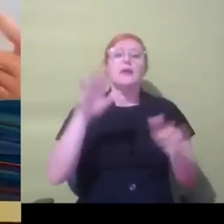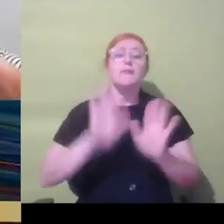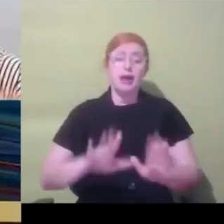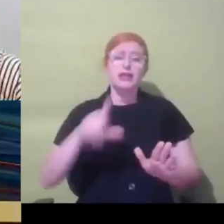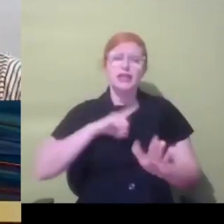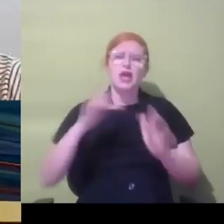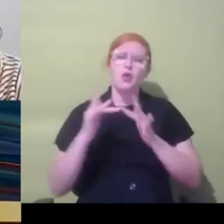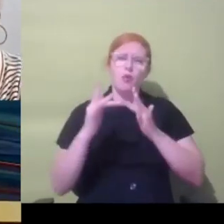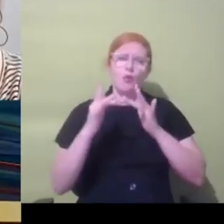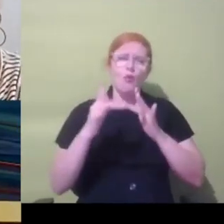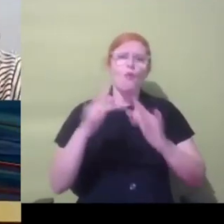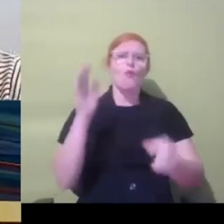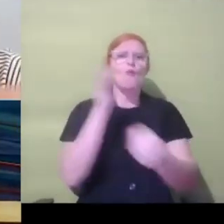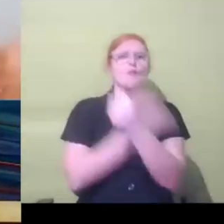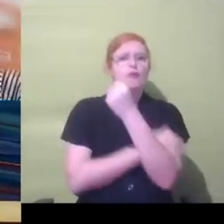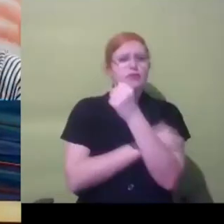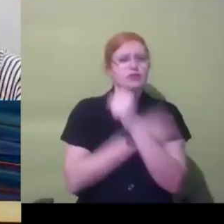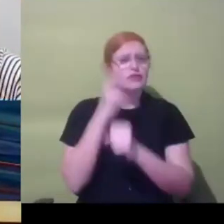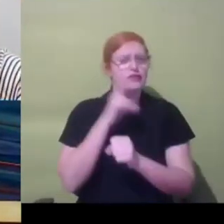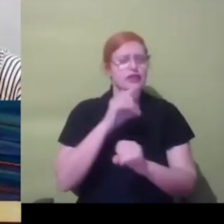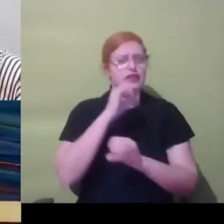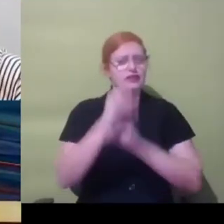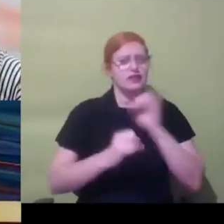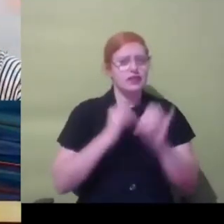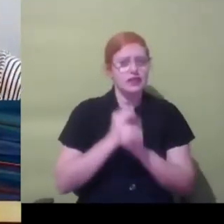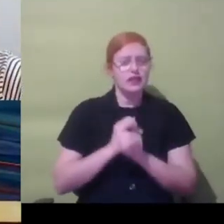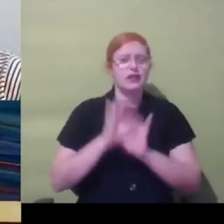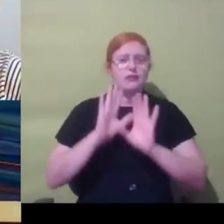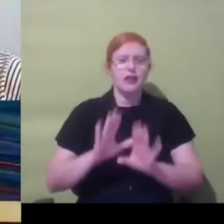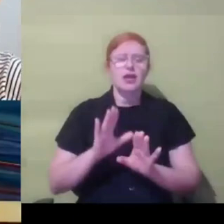feminismo pelo que vê na internet. Às vezes por não conhecer